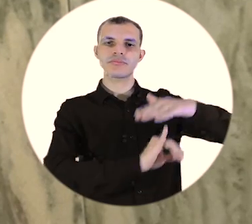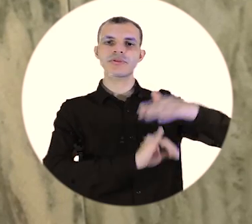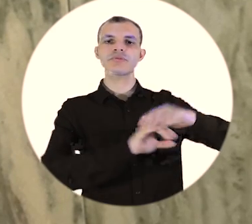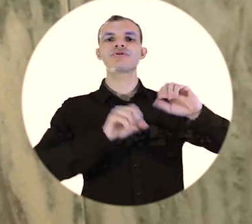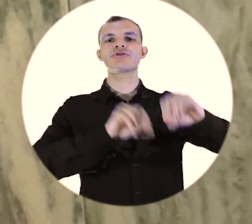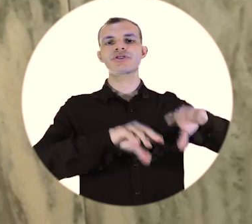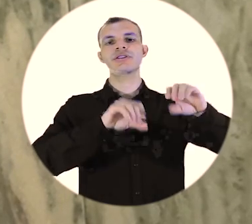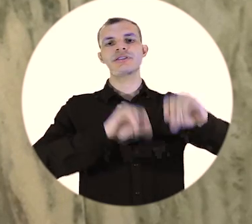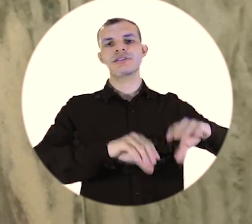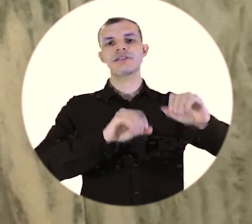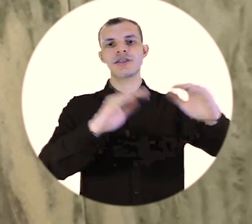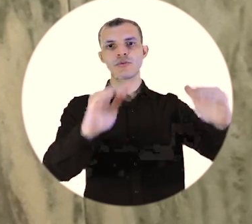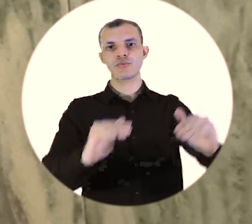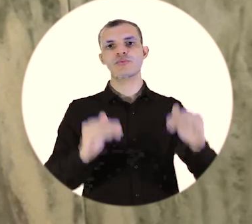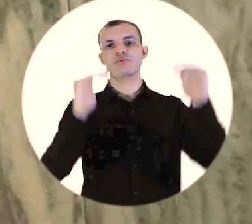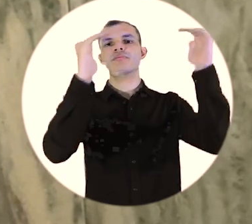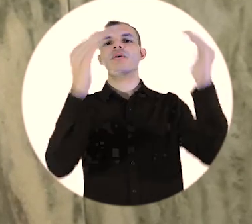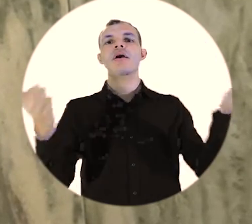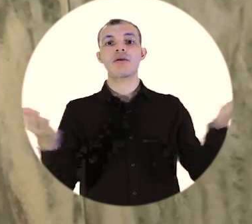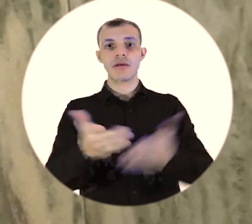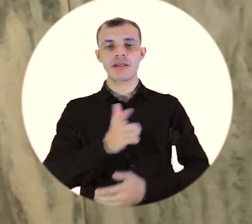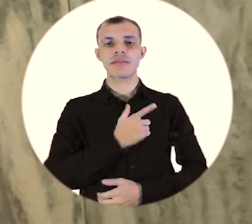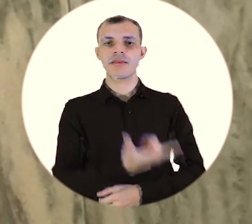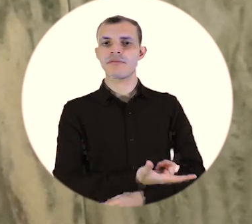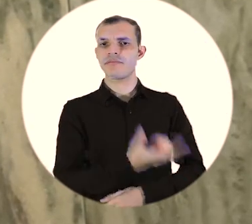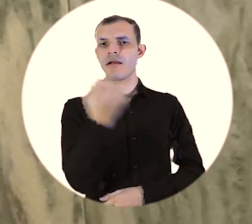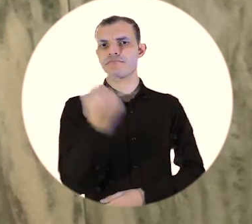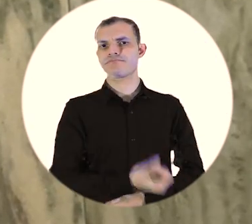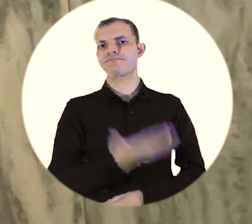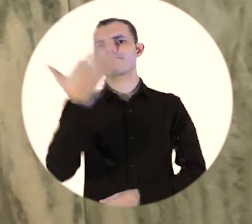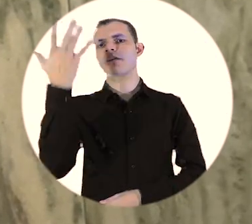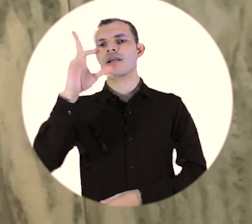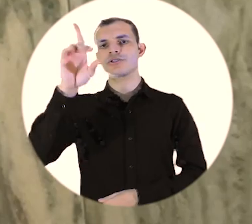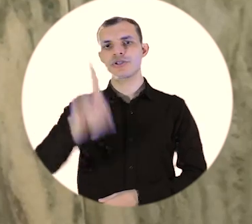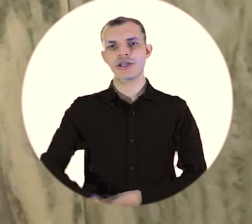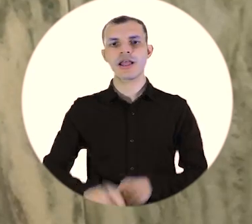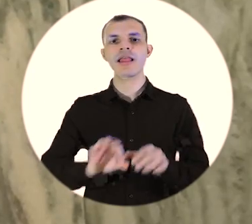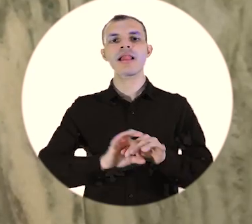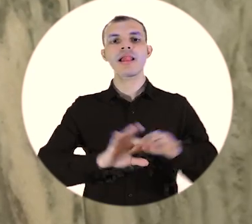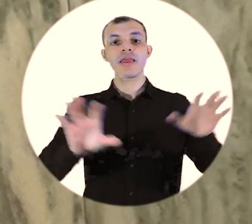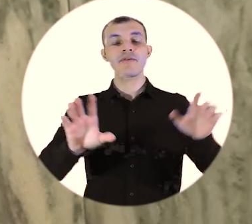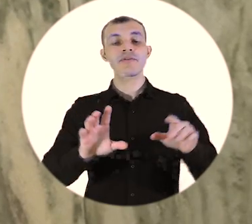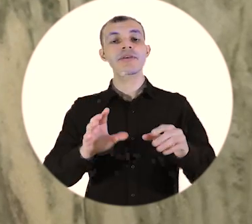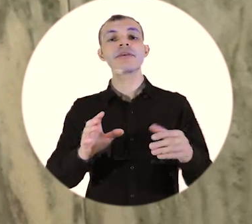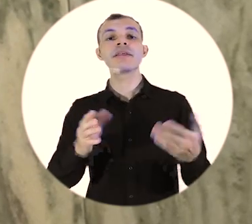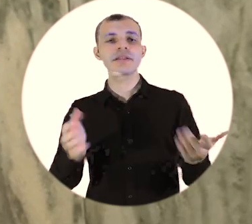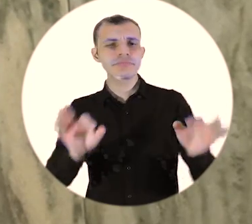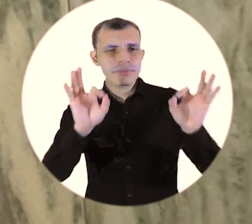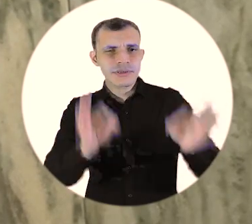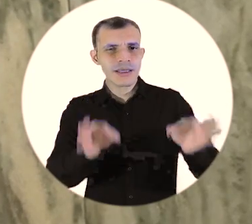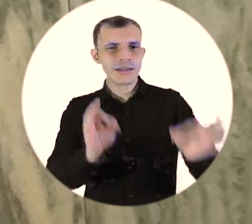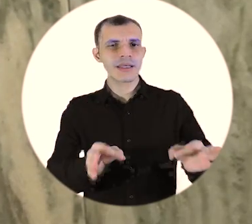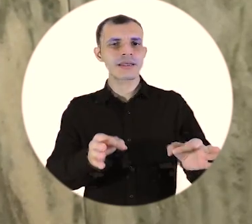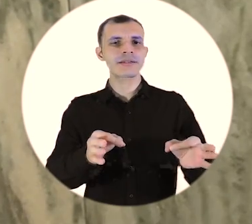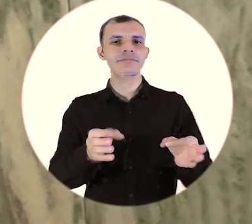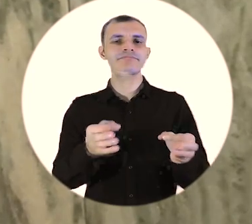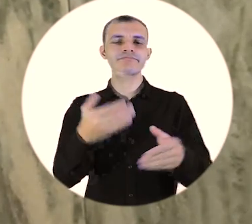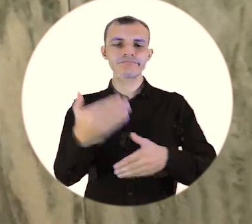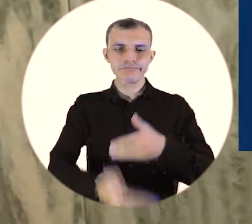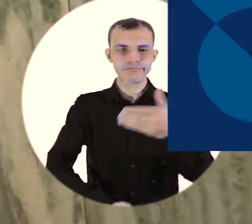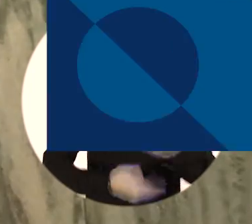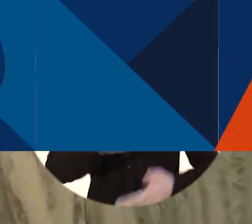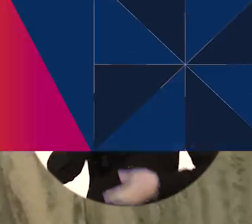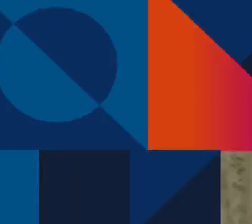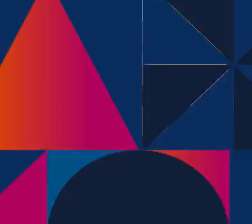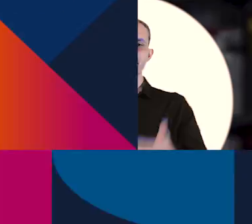ensino superior. Temos hoje no Brasil mais de 900 mil vagas de direito disponível. E isso certamente comunica e reflete com a má